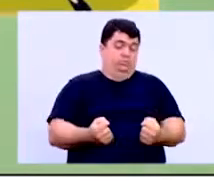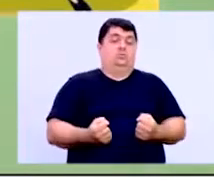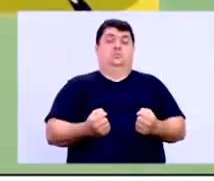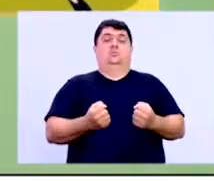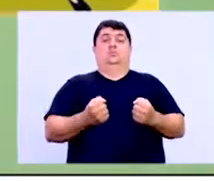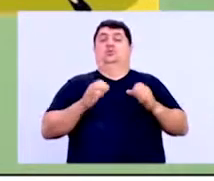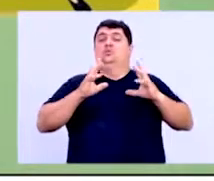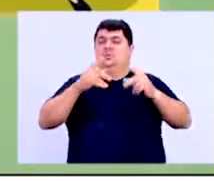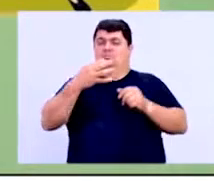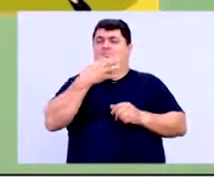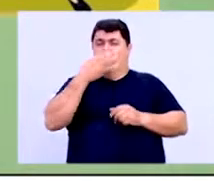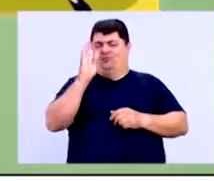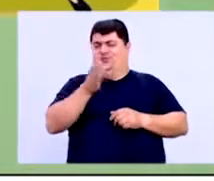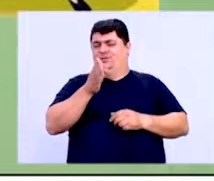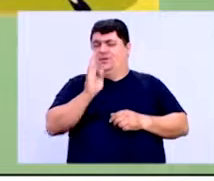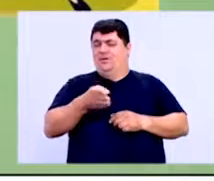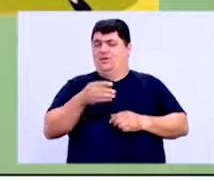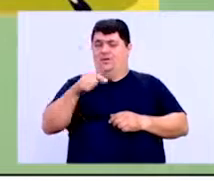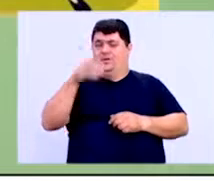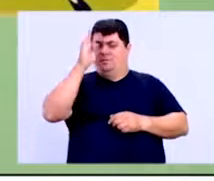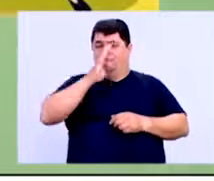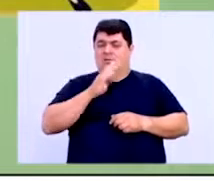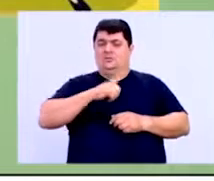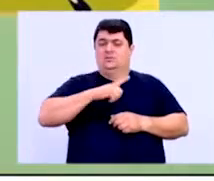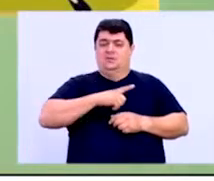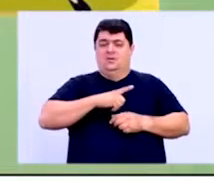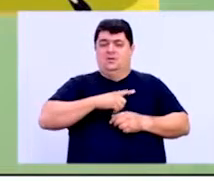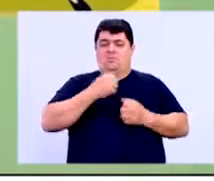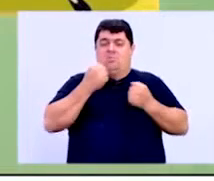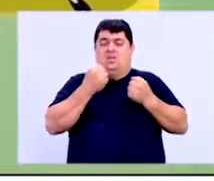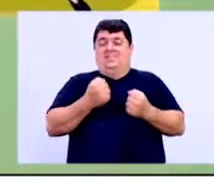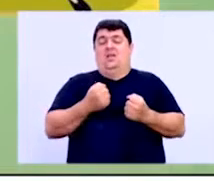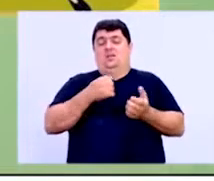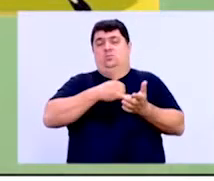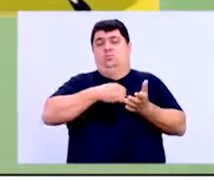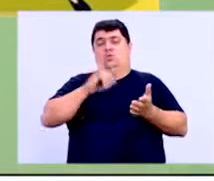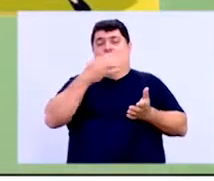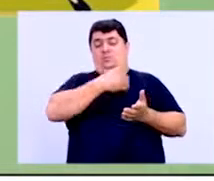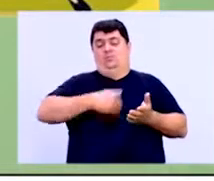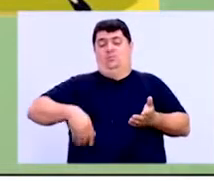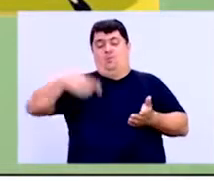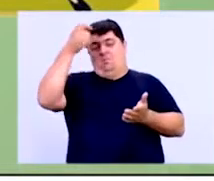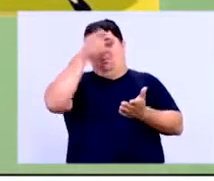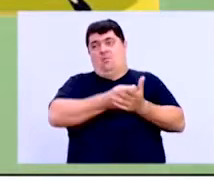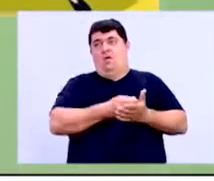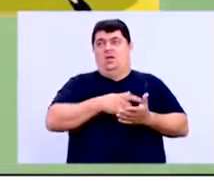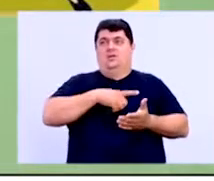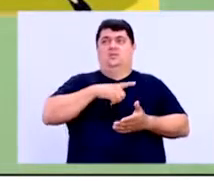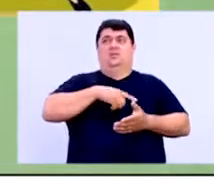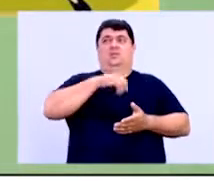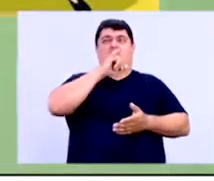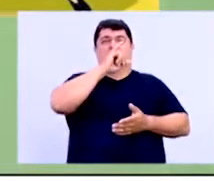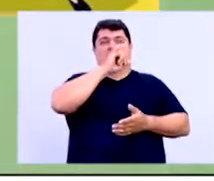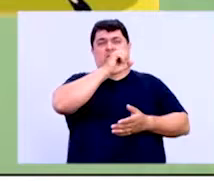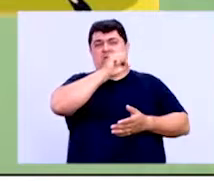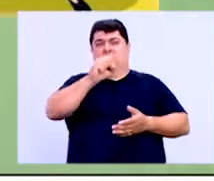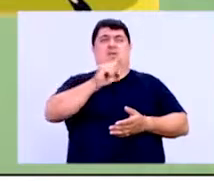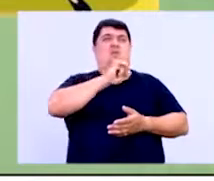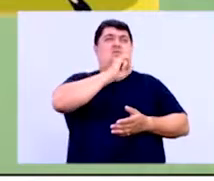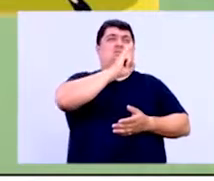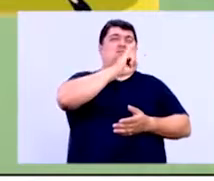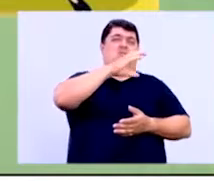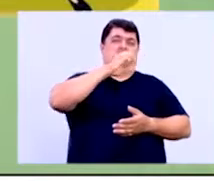mundo sabe. Não considerar os impostos, os ISS, ICMS da vida, o